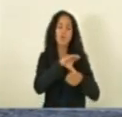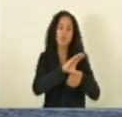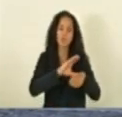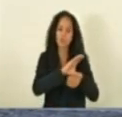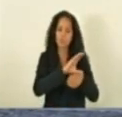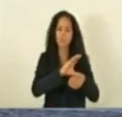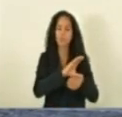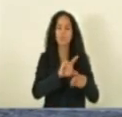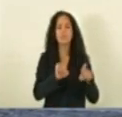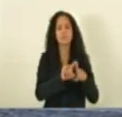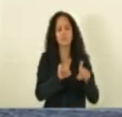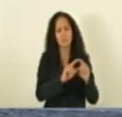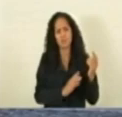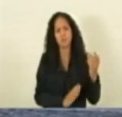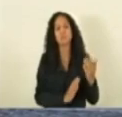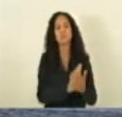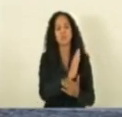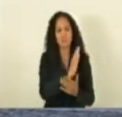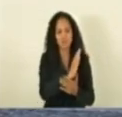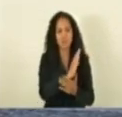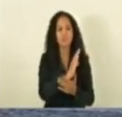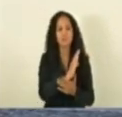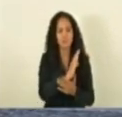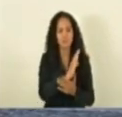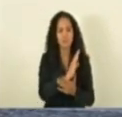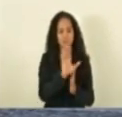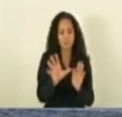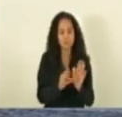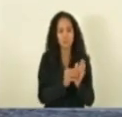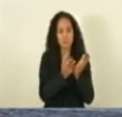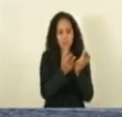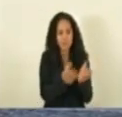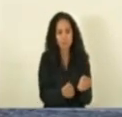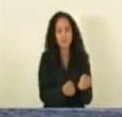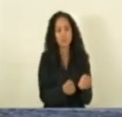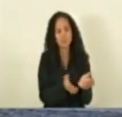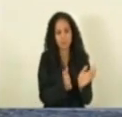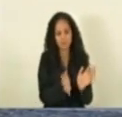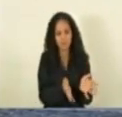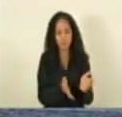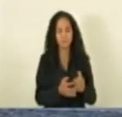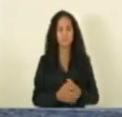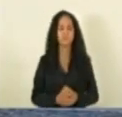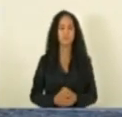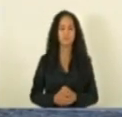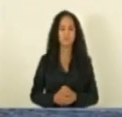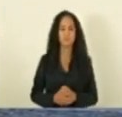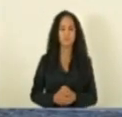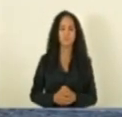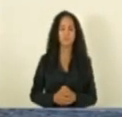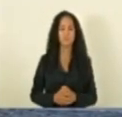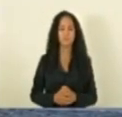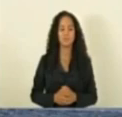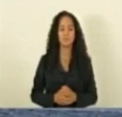constitucionalidade e aprovação com a adoção da emenda sugerida.